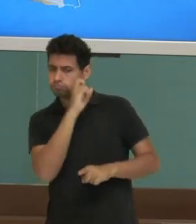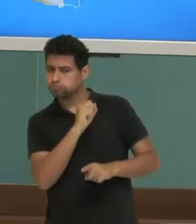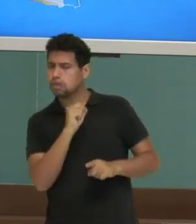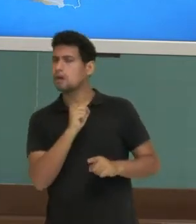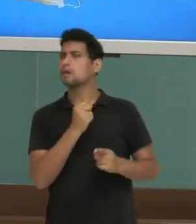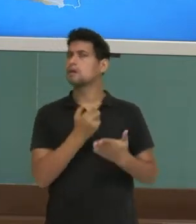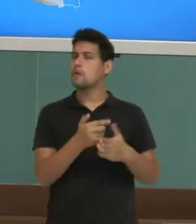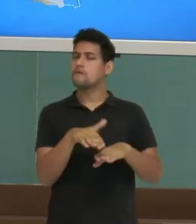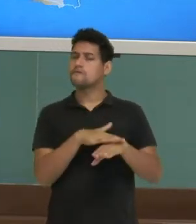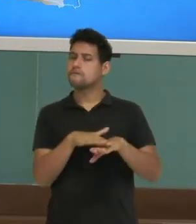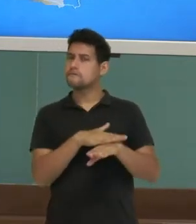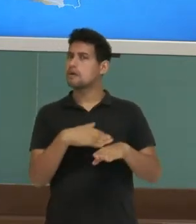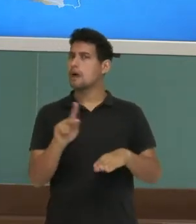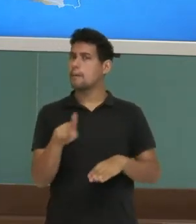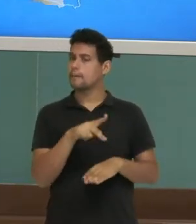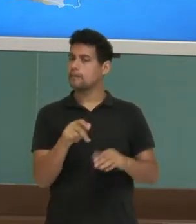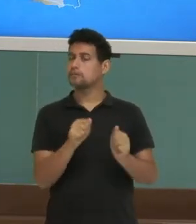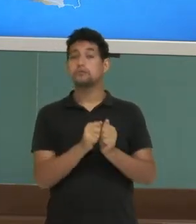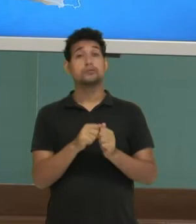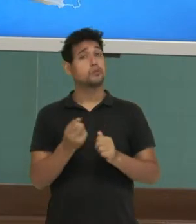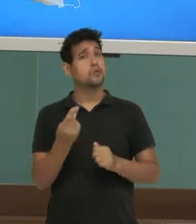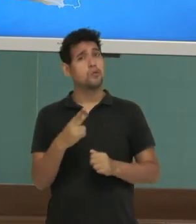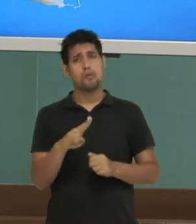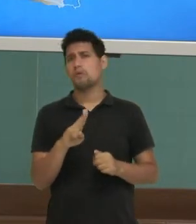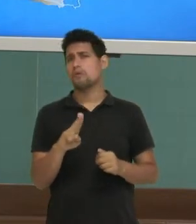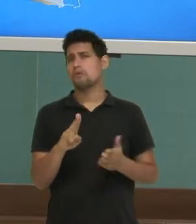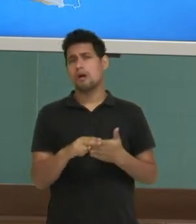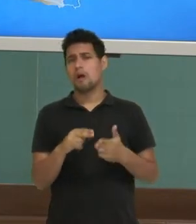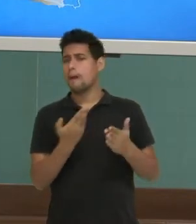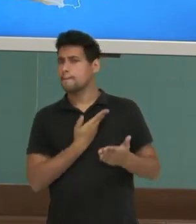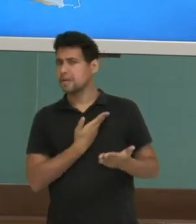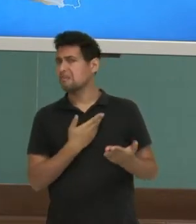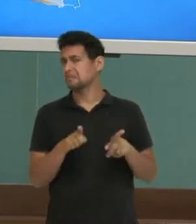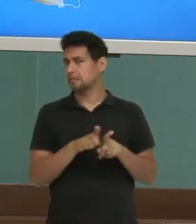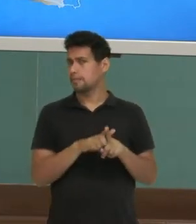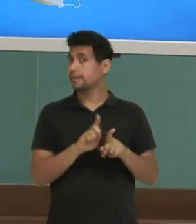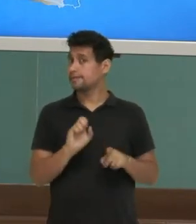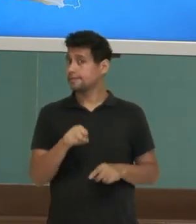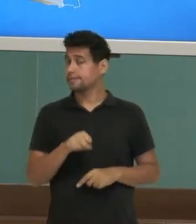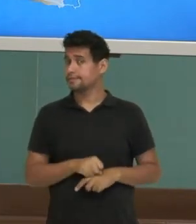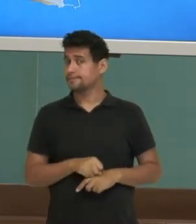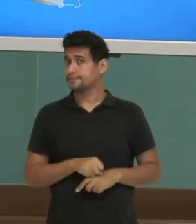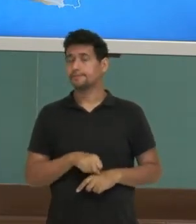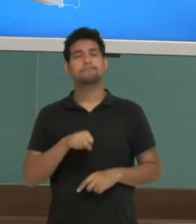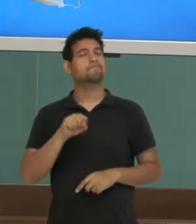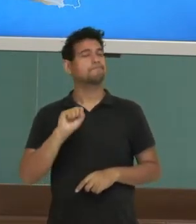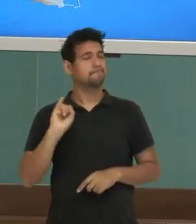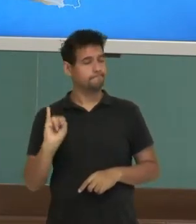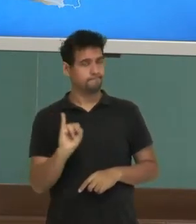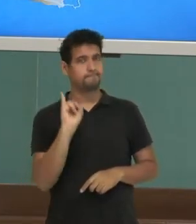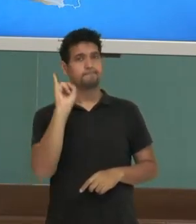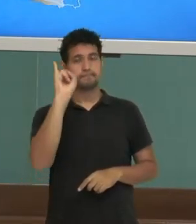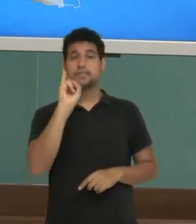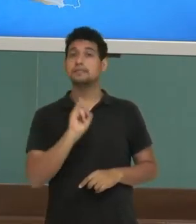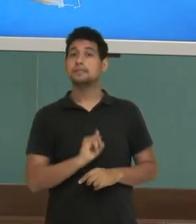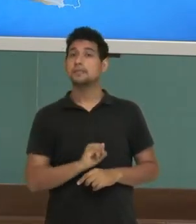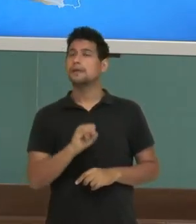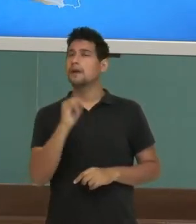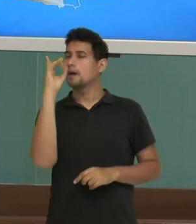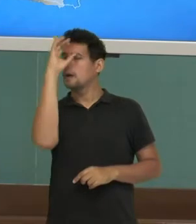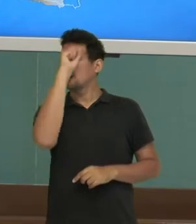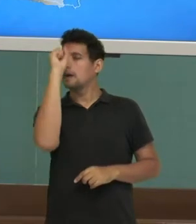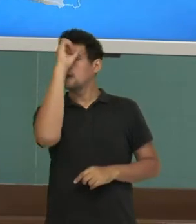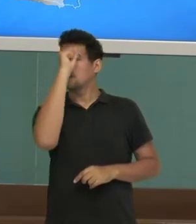Está conversando com a sua professora ou com o seu professor e com os seus colegas? É super importante para a